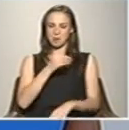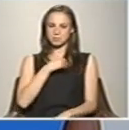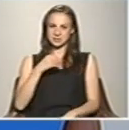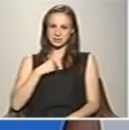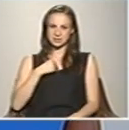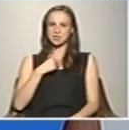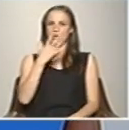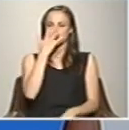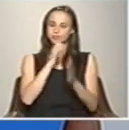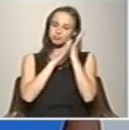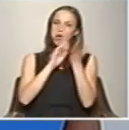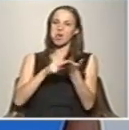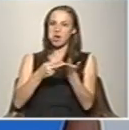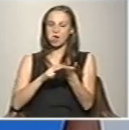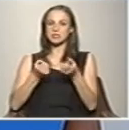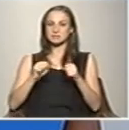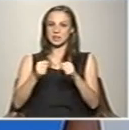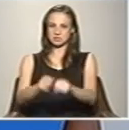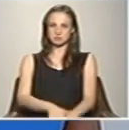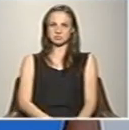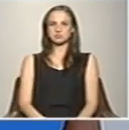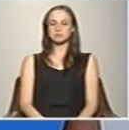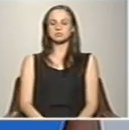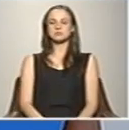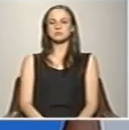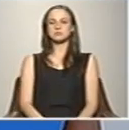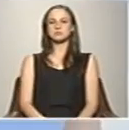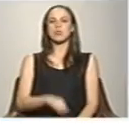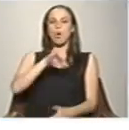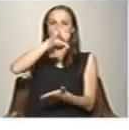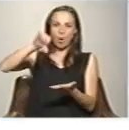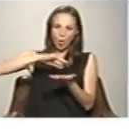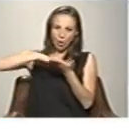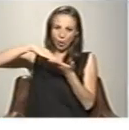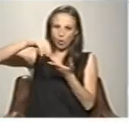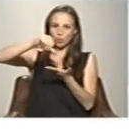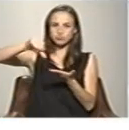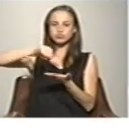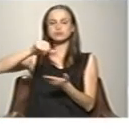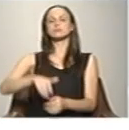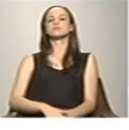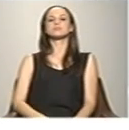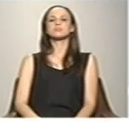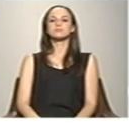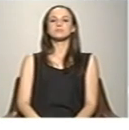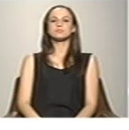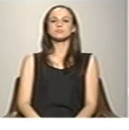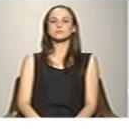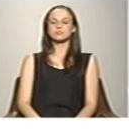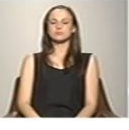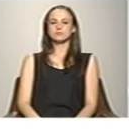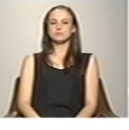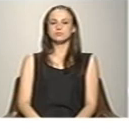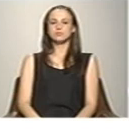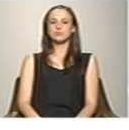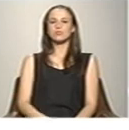insónia, ansiedade e stress, algumas fórmulas que nós podemos usar, óleos, portanto, aromaterapia, algumas. E como é que devemos